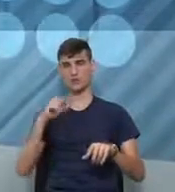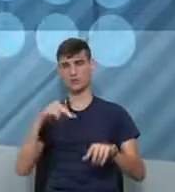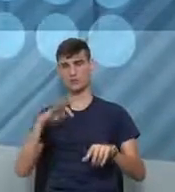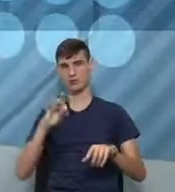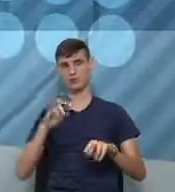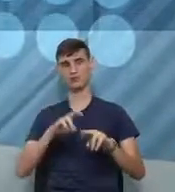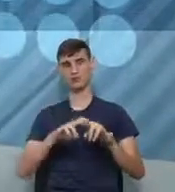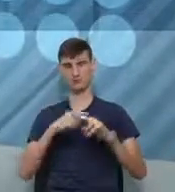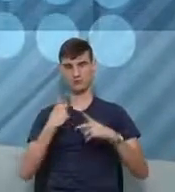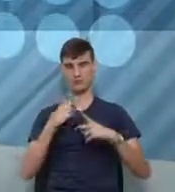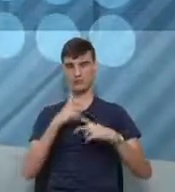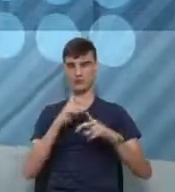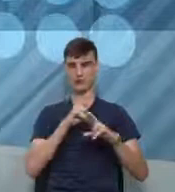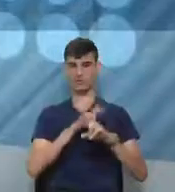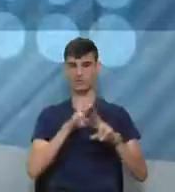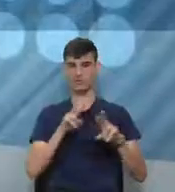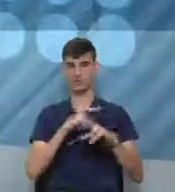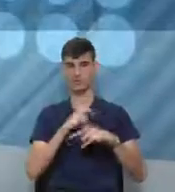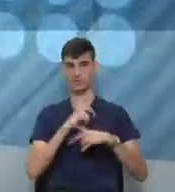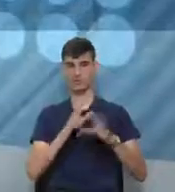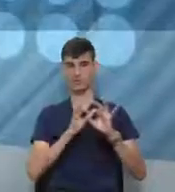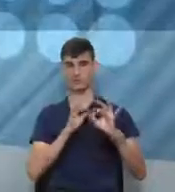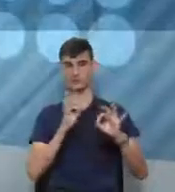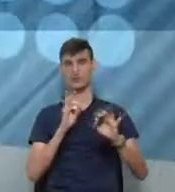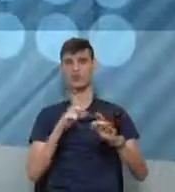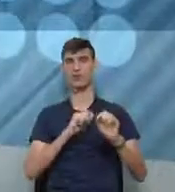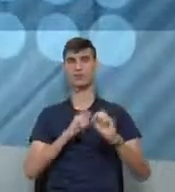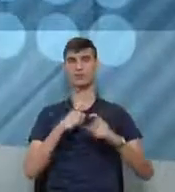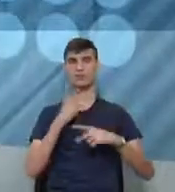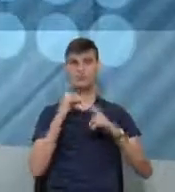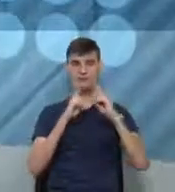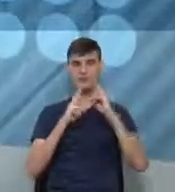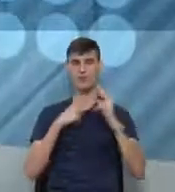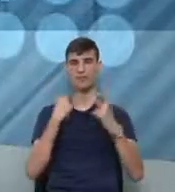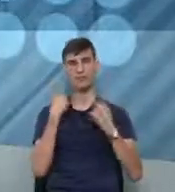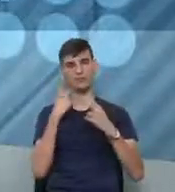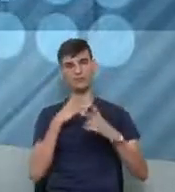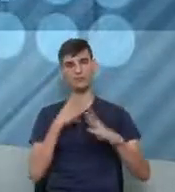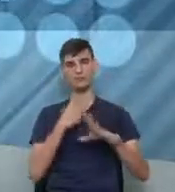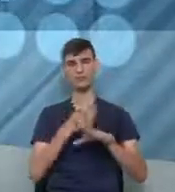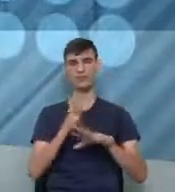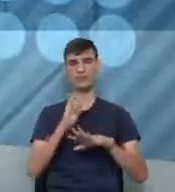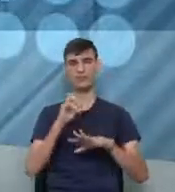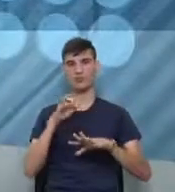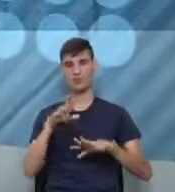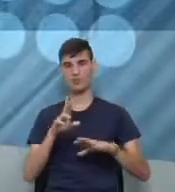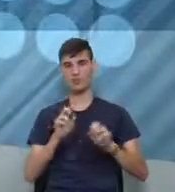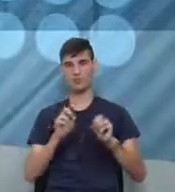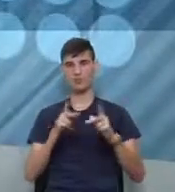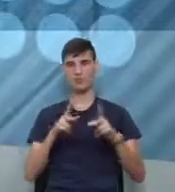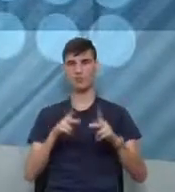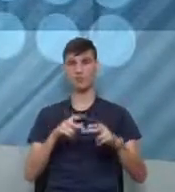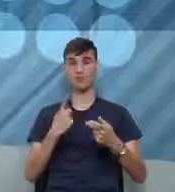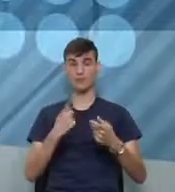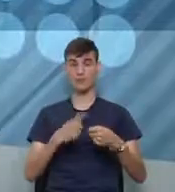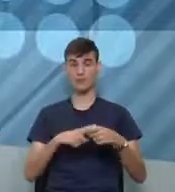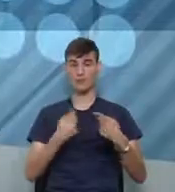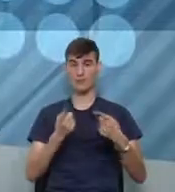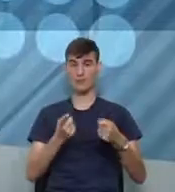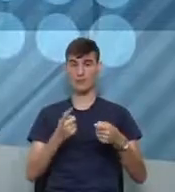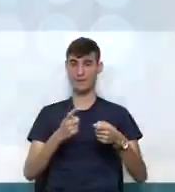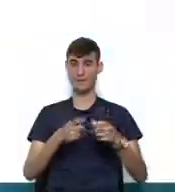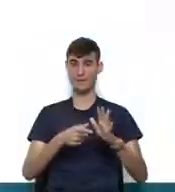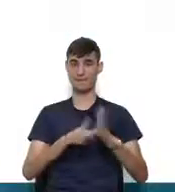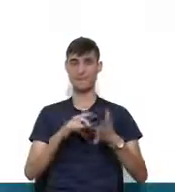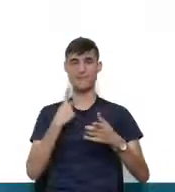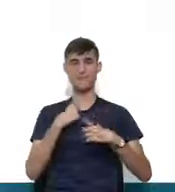que a gente estiver trabalhando com essas trigonométricas, será bem comum nós chegarmos aí nas séries de Fourier. Tá? Antes disso, temos